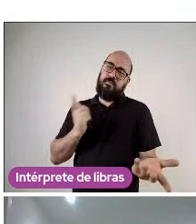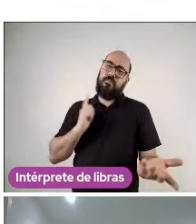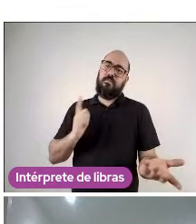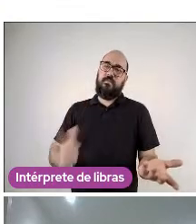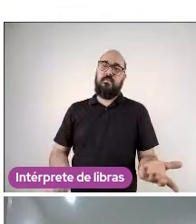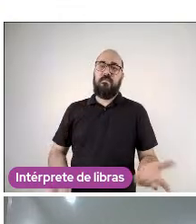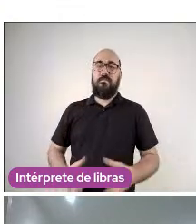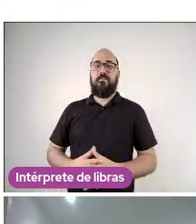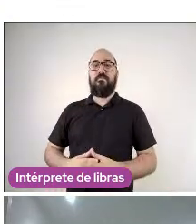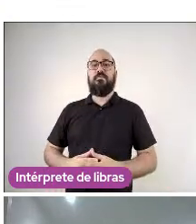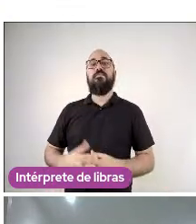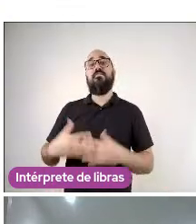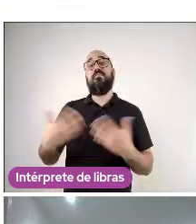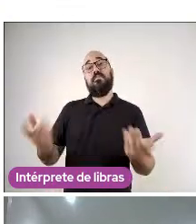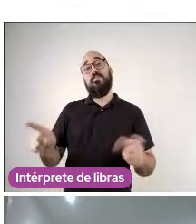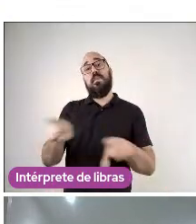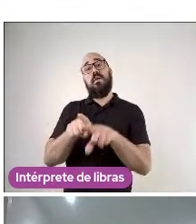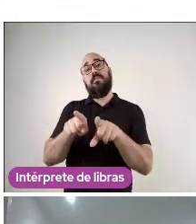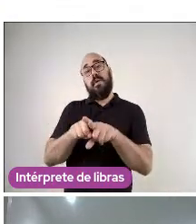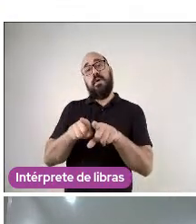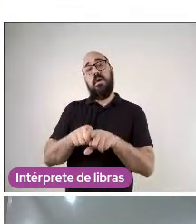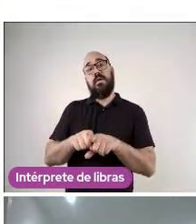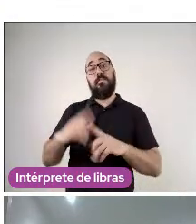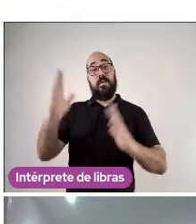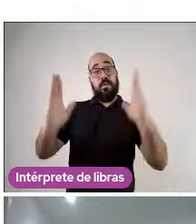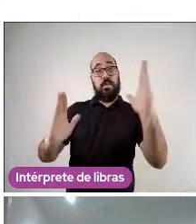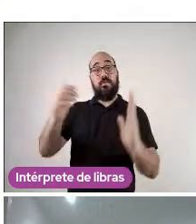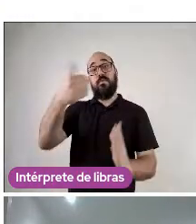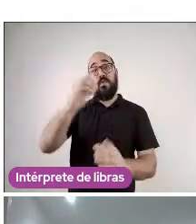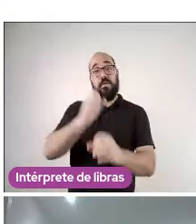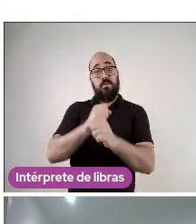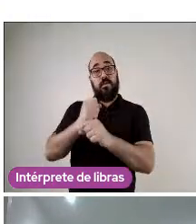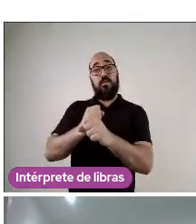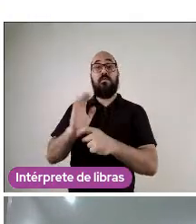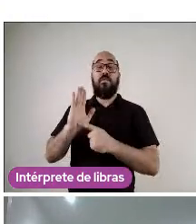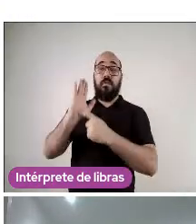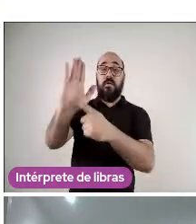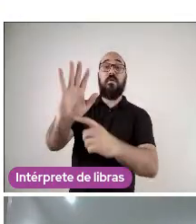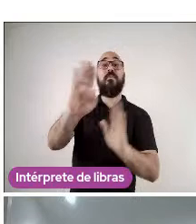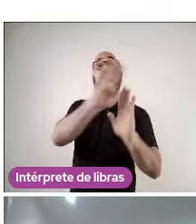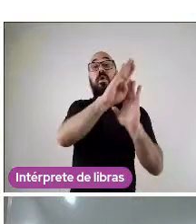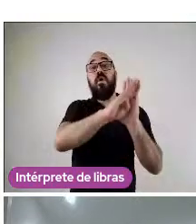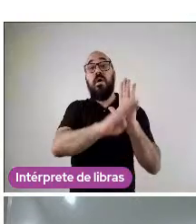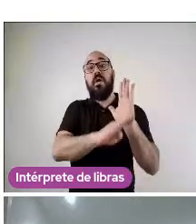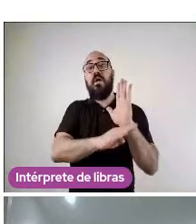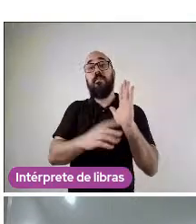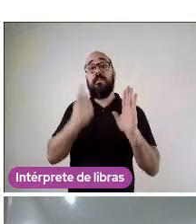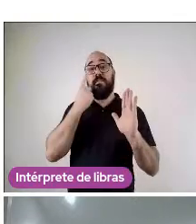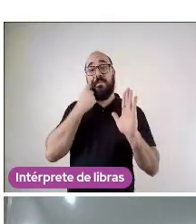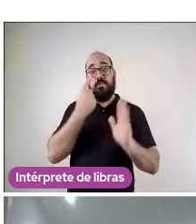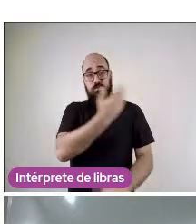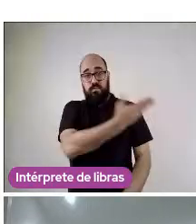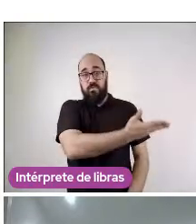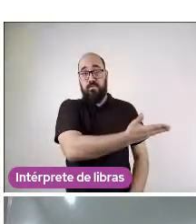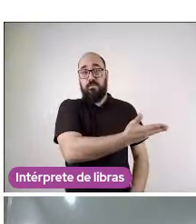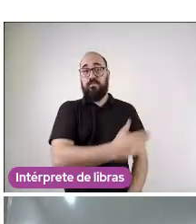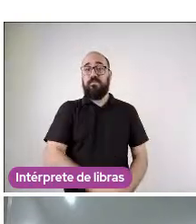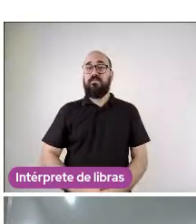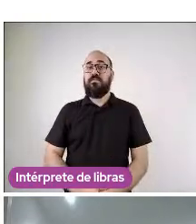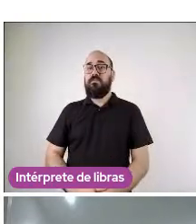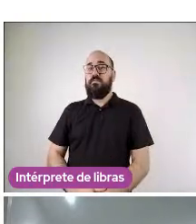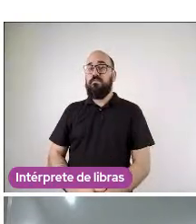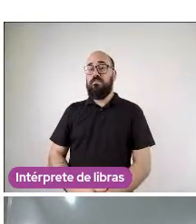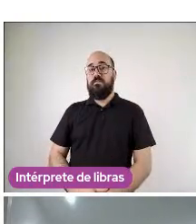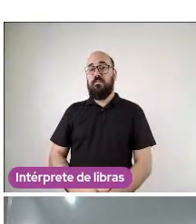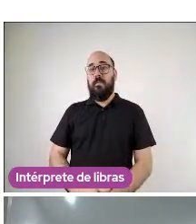também dá suporte aos principais programas, como o Glauco já comentou, E eu destaco aqui também a gestão e adaptação das